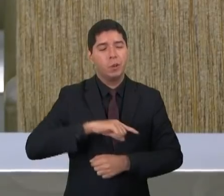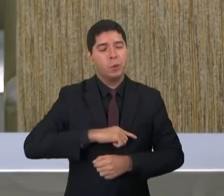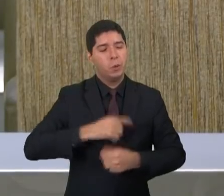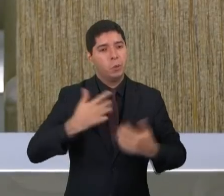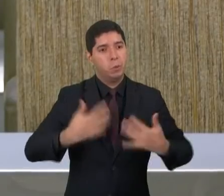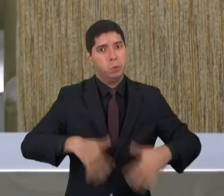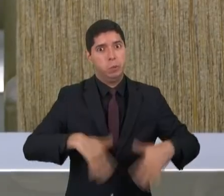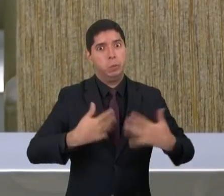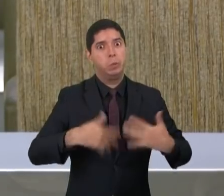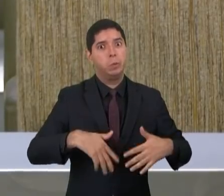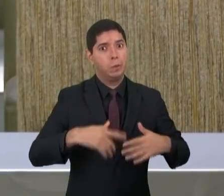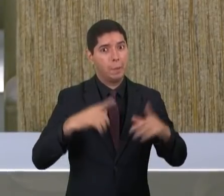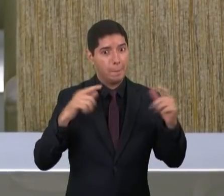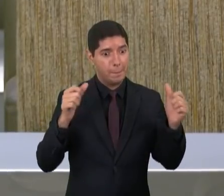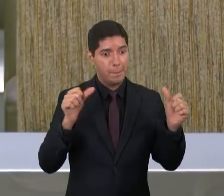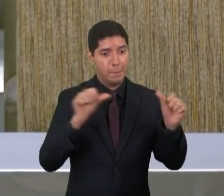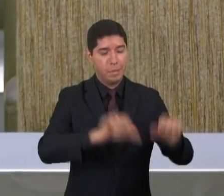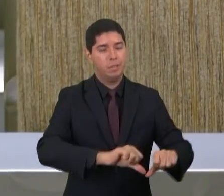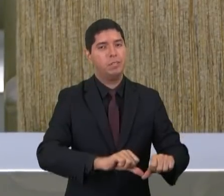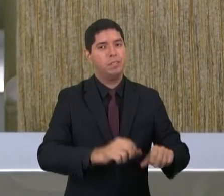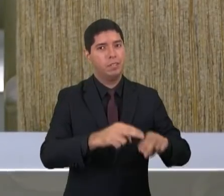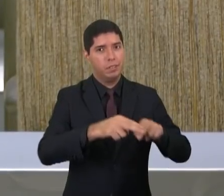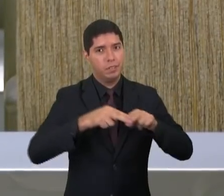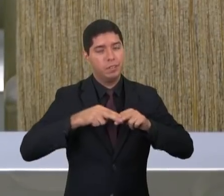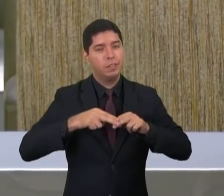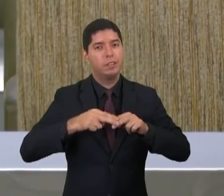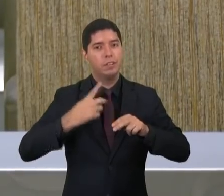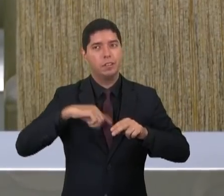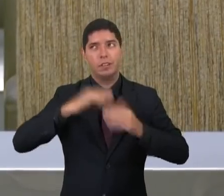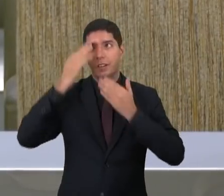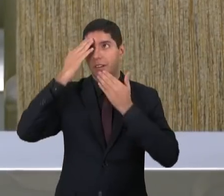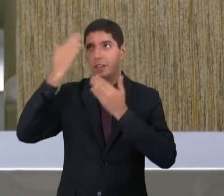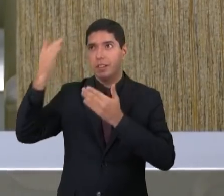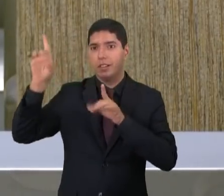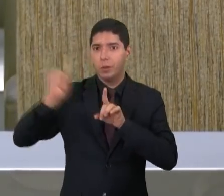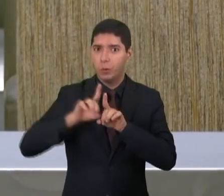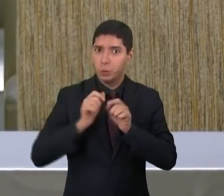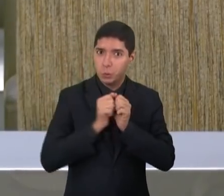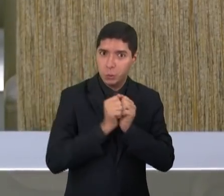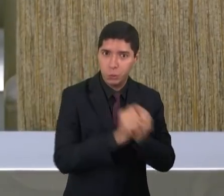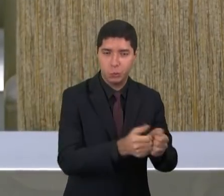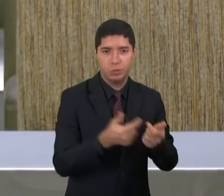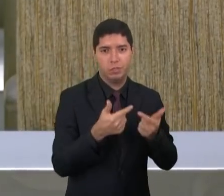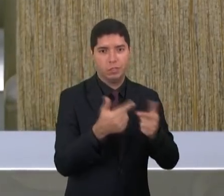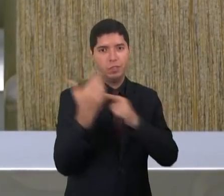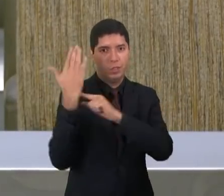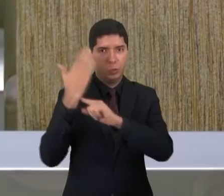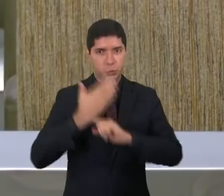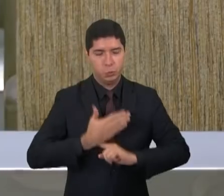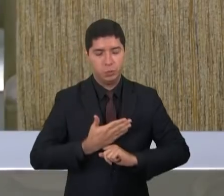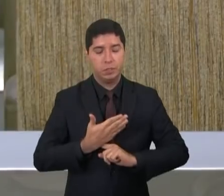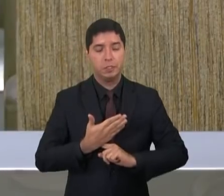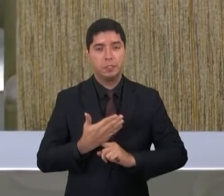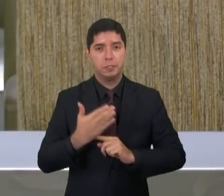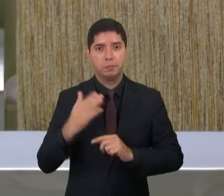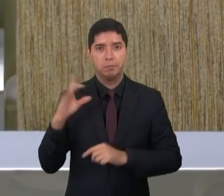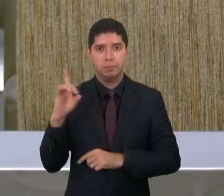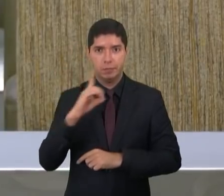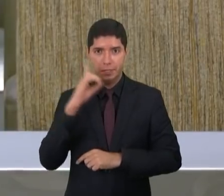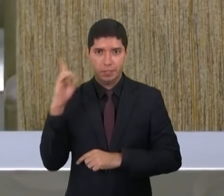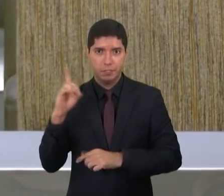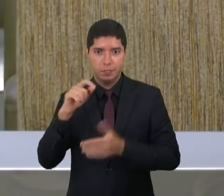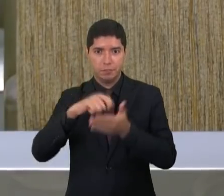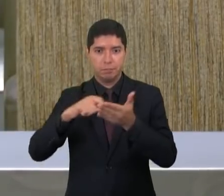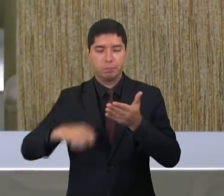diga Israel. O salmista Davi, ele está demonstrando aqui uma confiança, uma